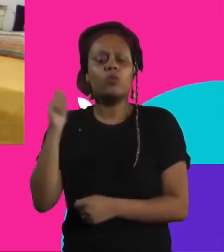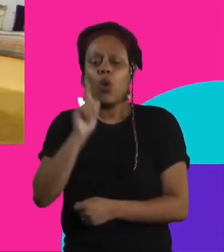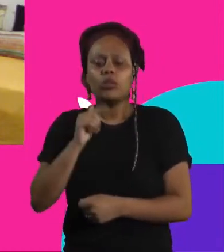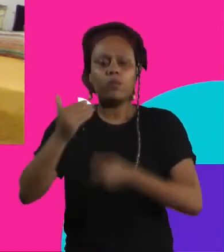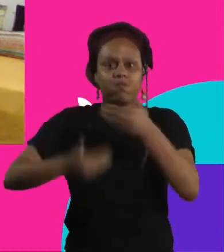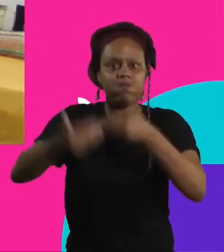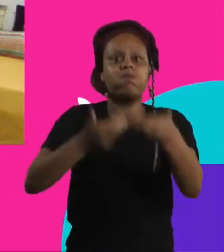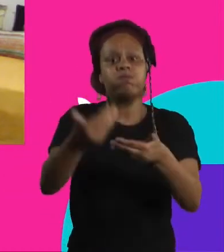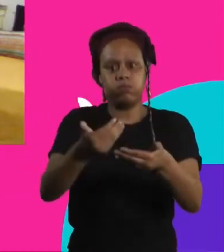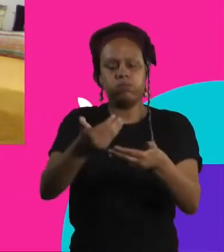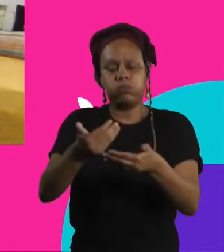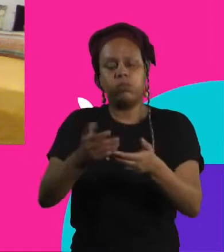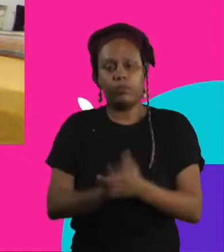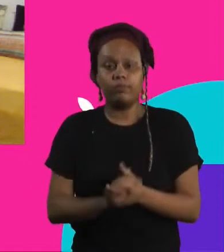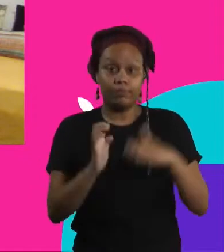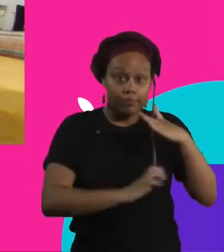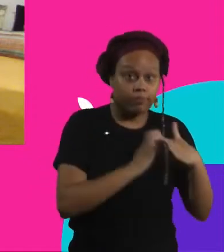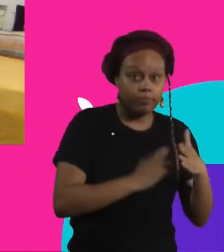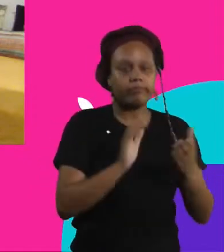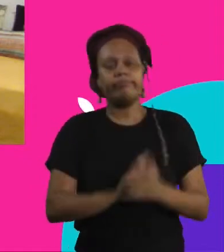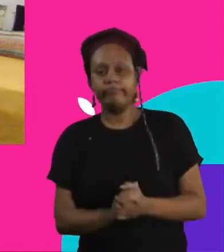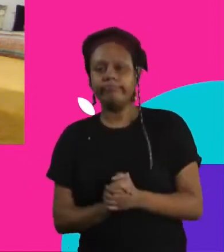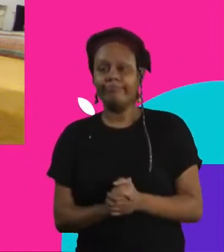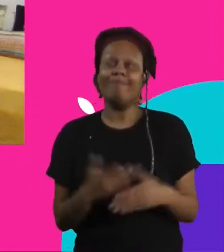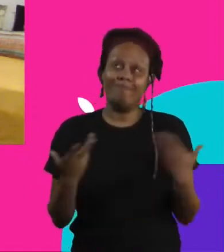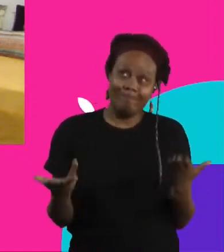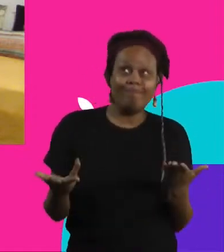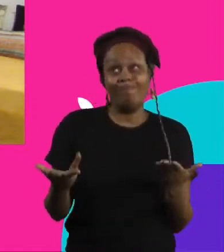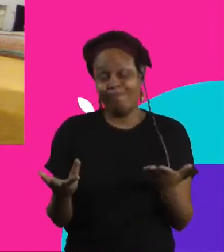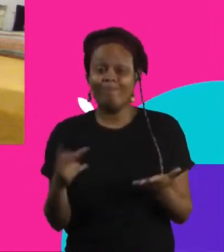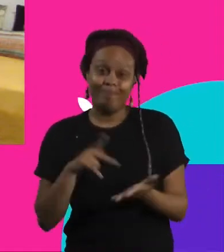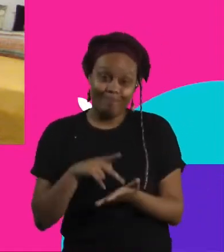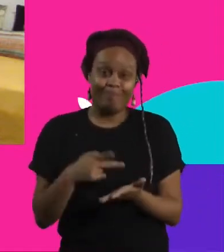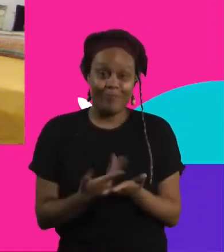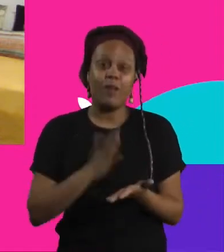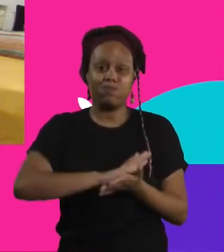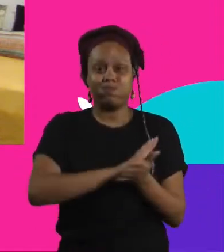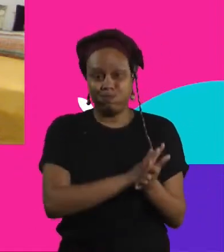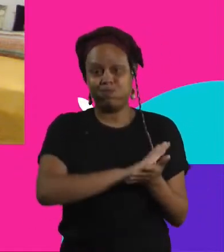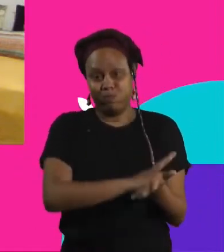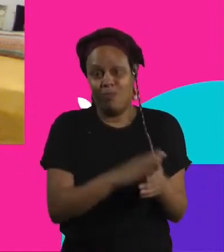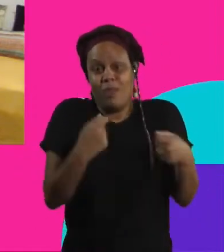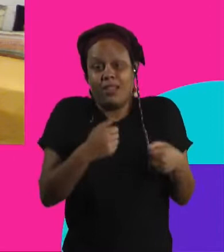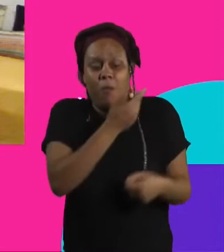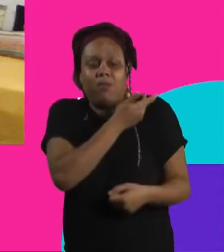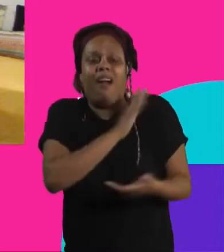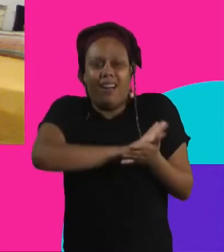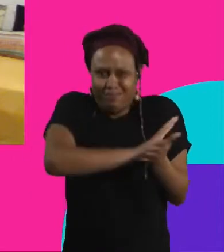empresas? Bom, desafio, o obstáculo é o preconceito, né? O que a gente quiser acabar com ele mesmo.